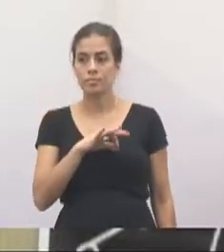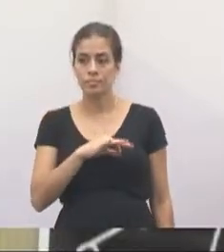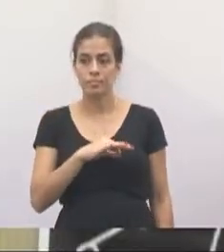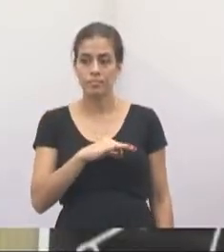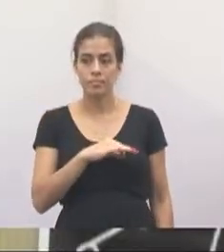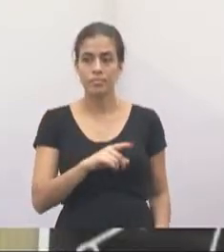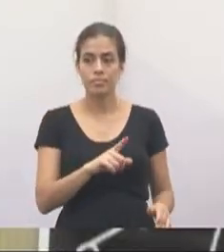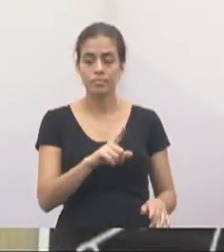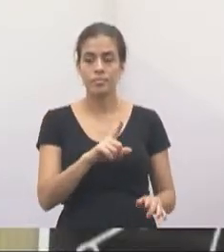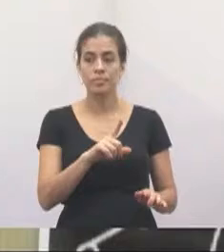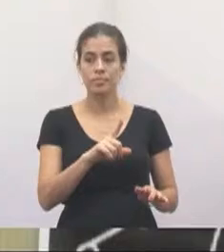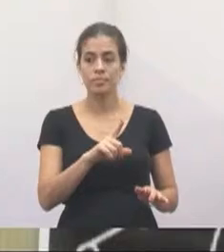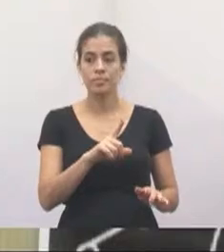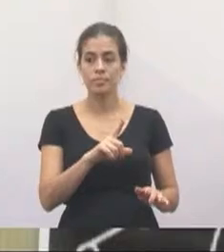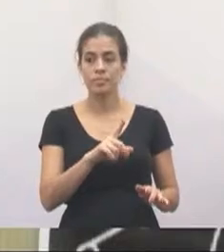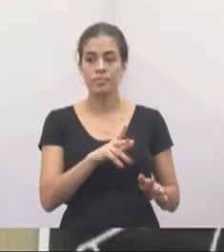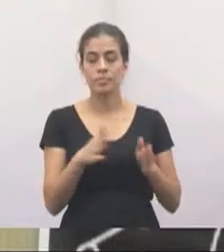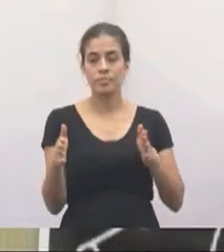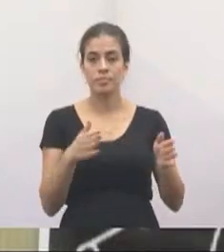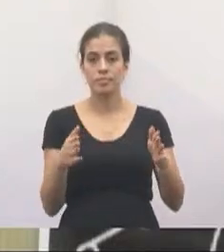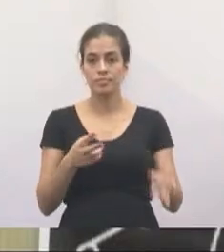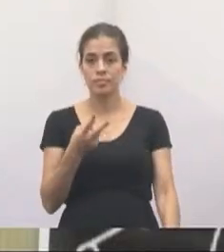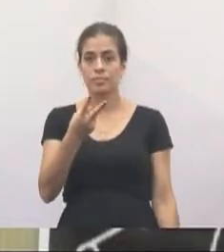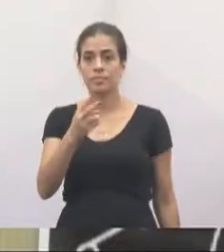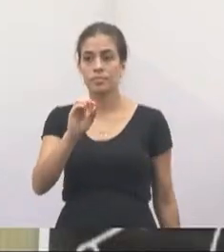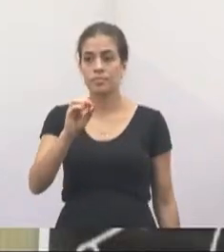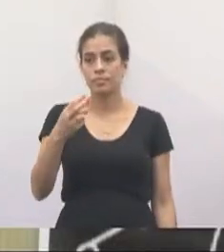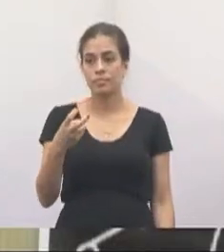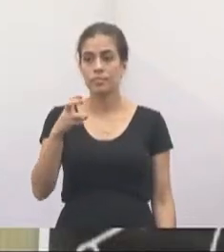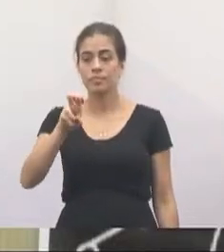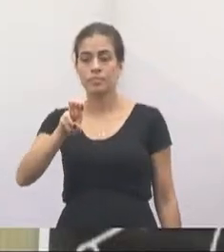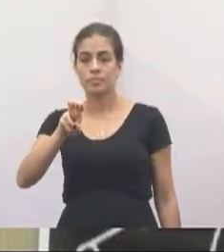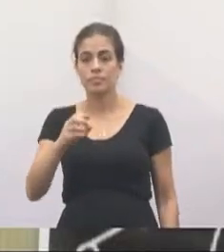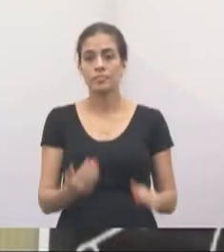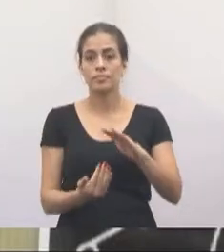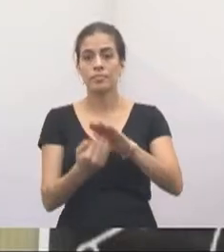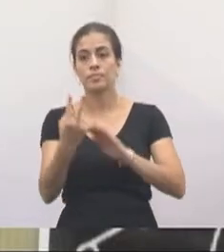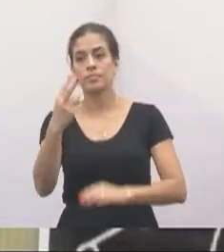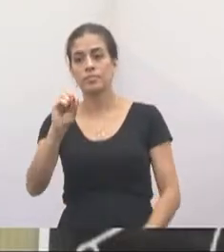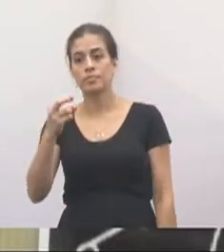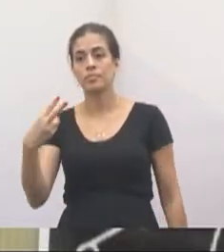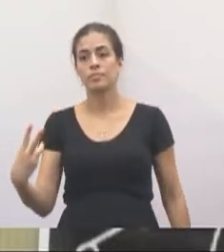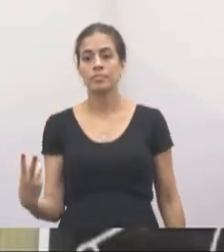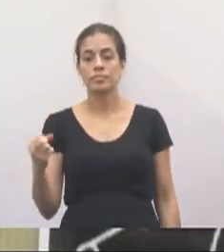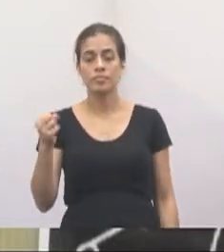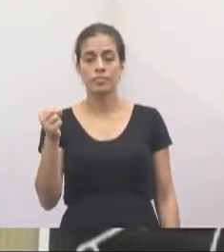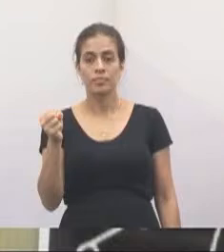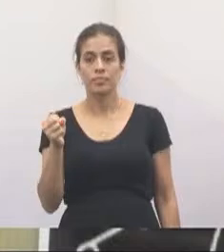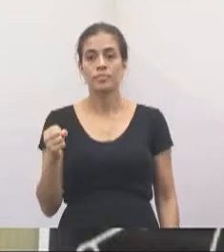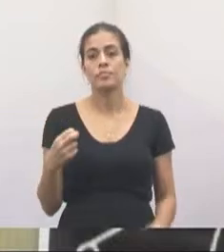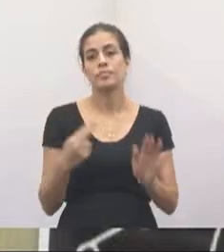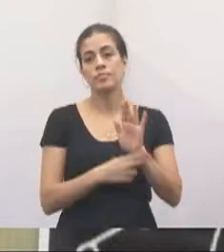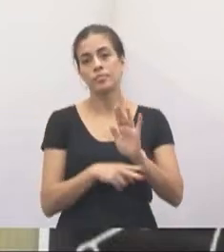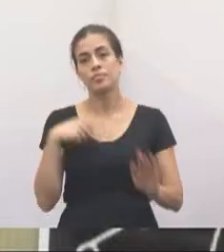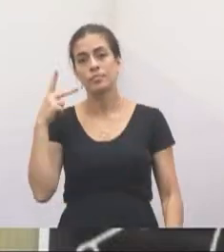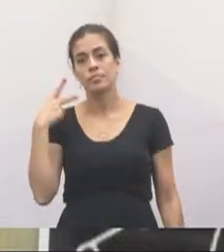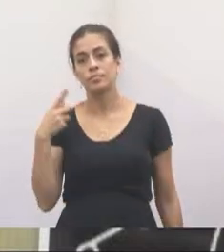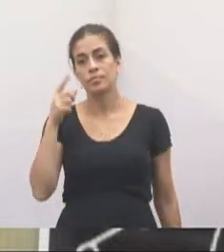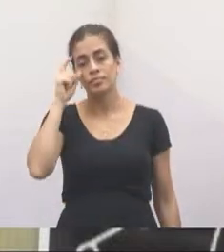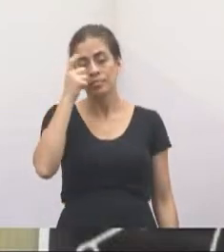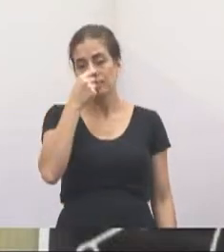para a legislatura 2025 2028 autoria vereadores abne Rosa Sônia patas da amizade e Paulinho do